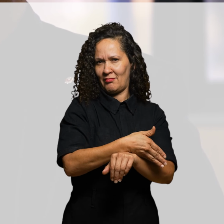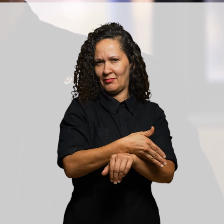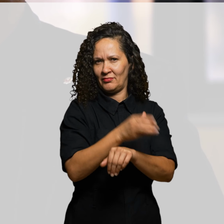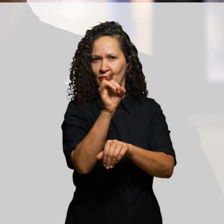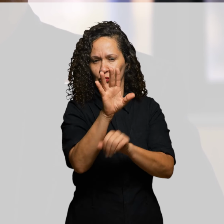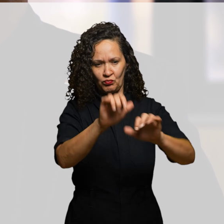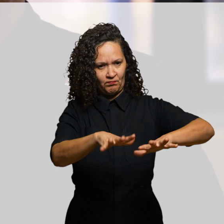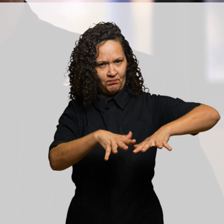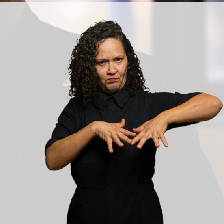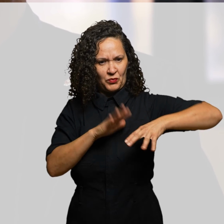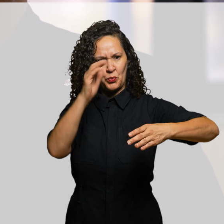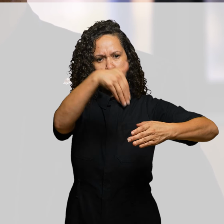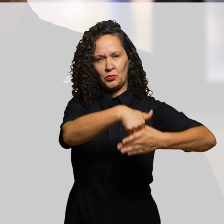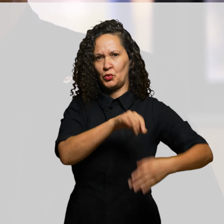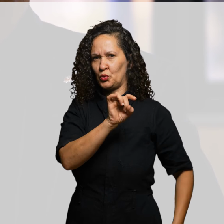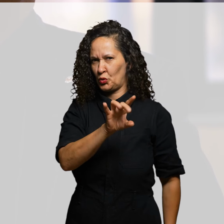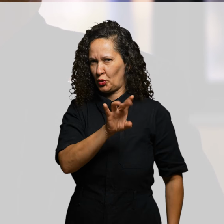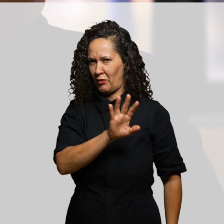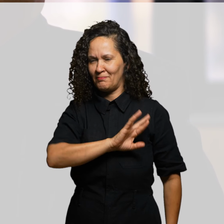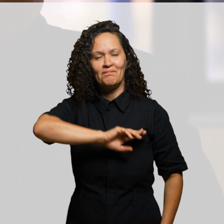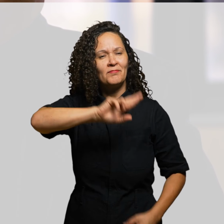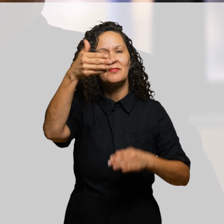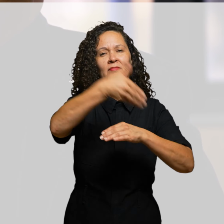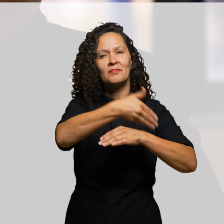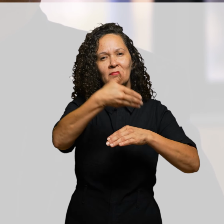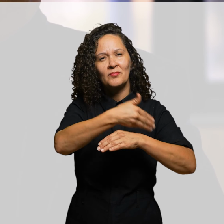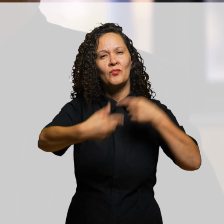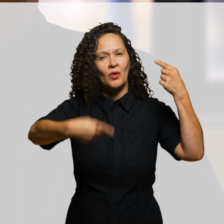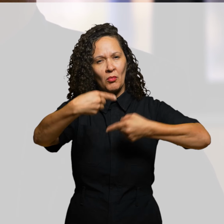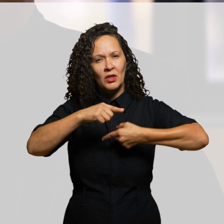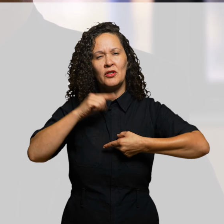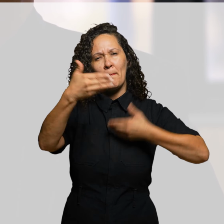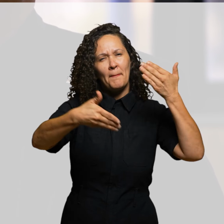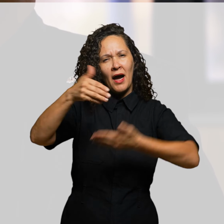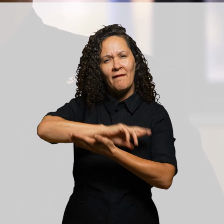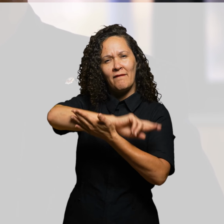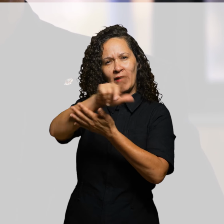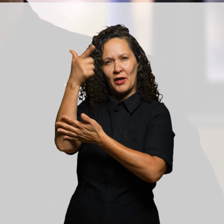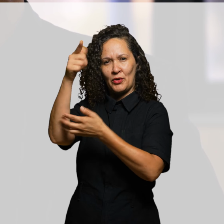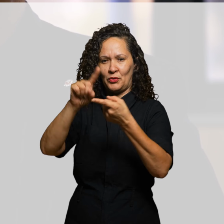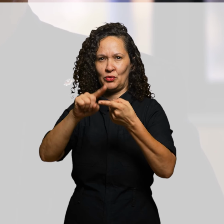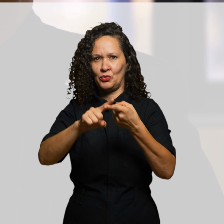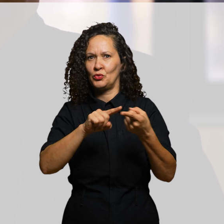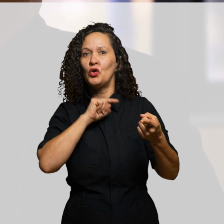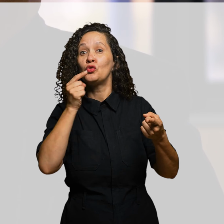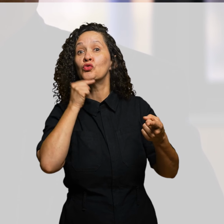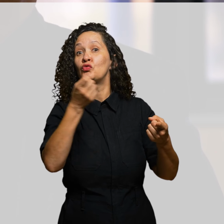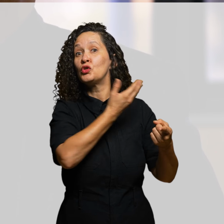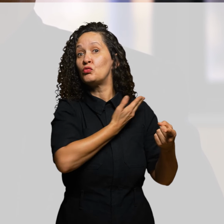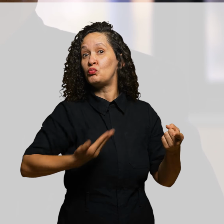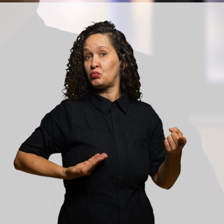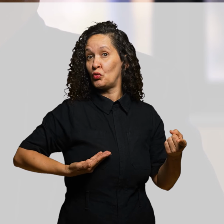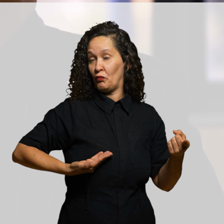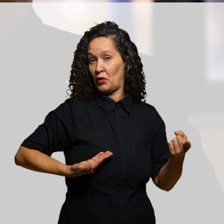pleito, numa eleição. A participação envolve uma série de outras coisas, questionamento junto ao poder público,